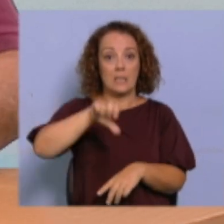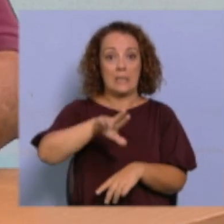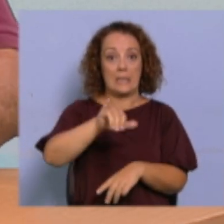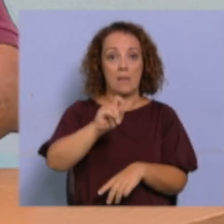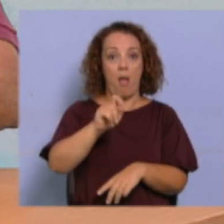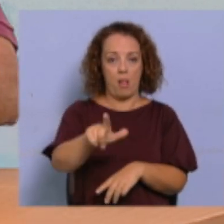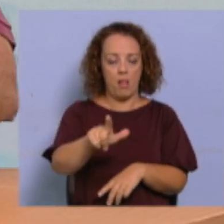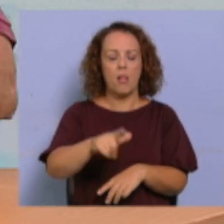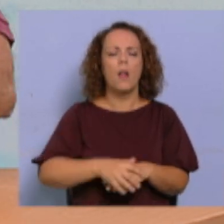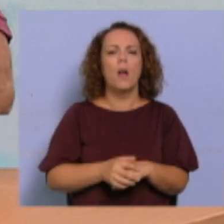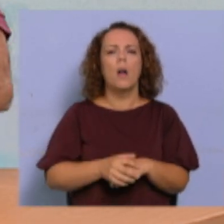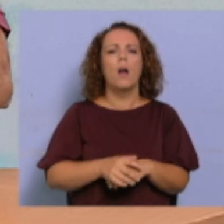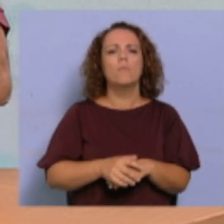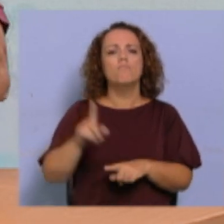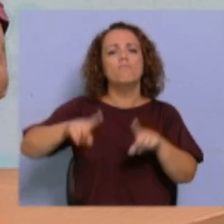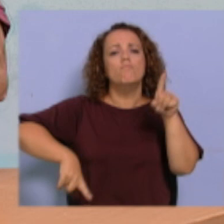está no exílio,